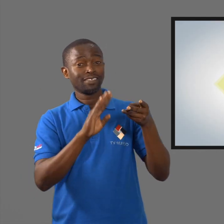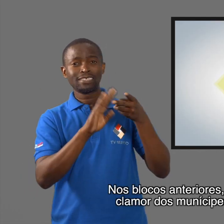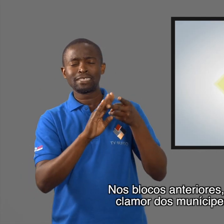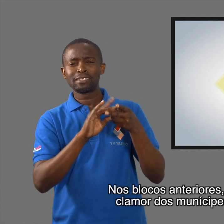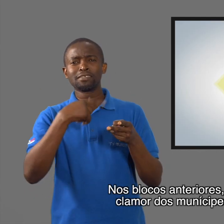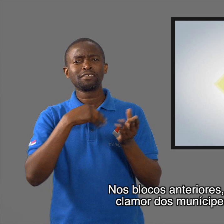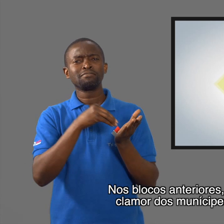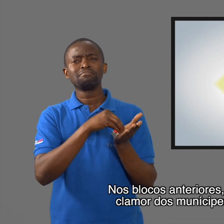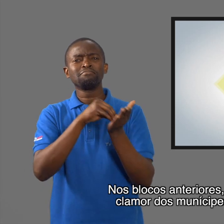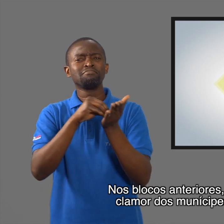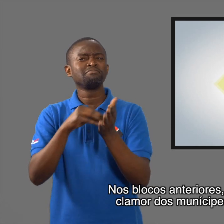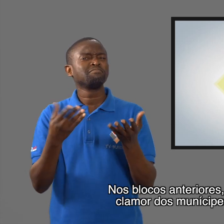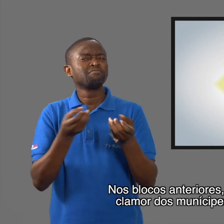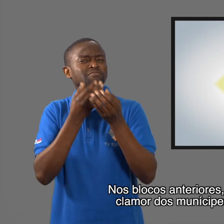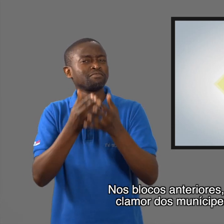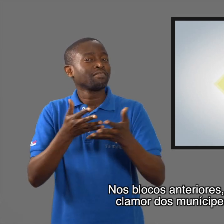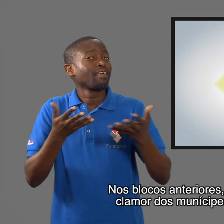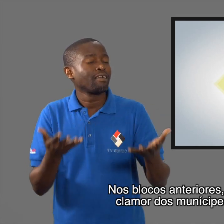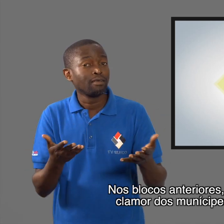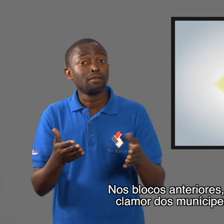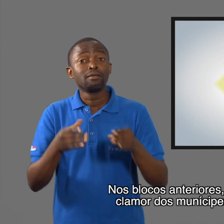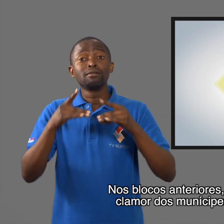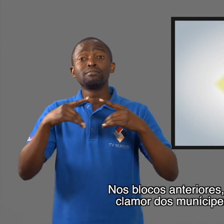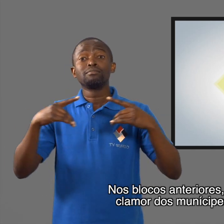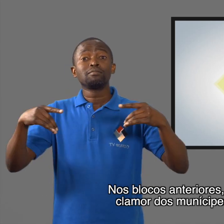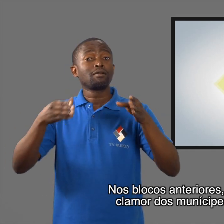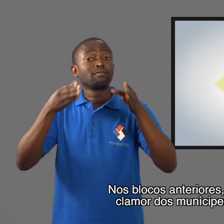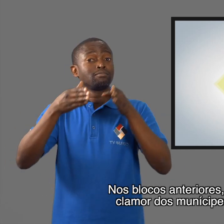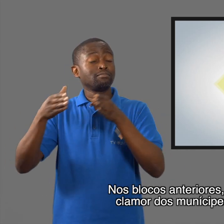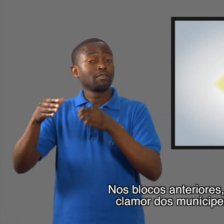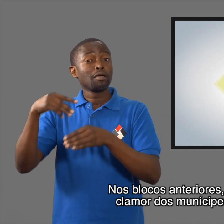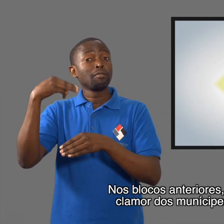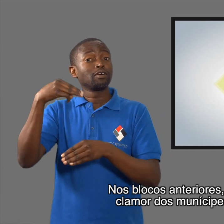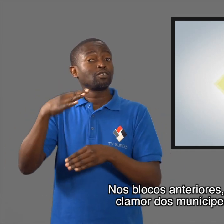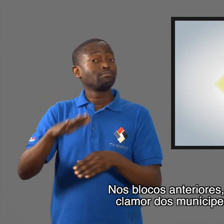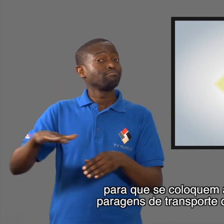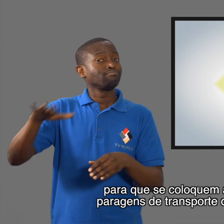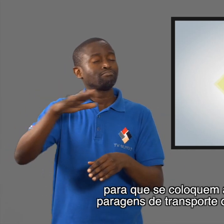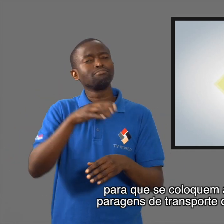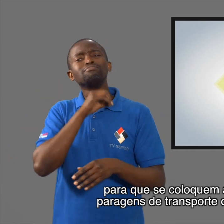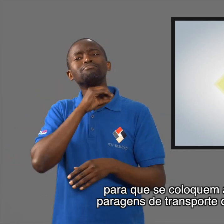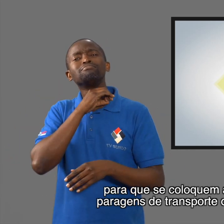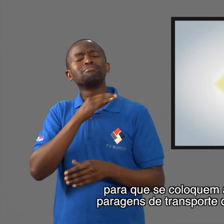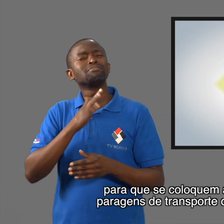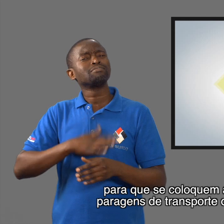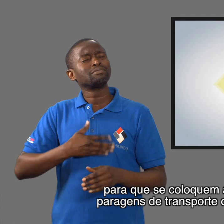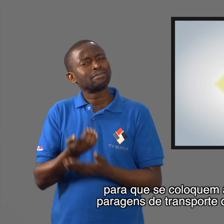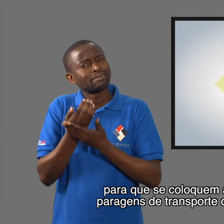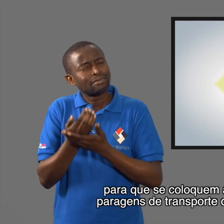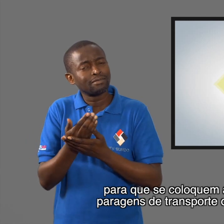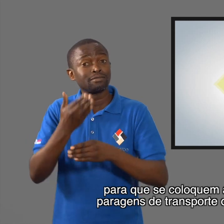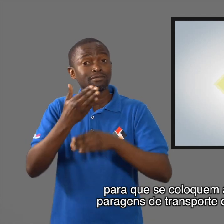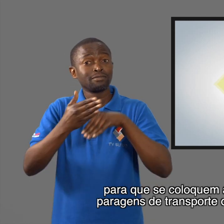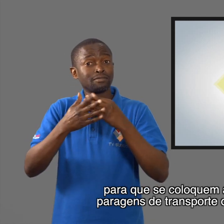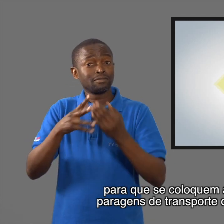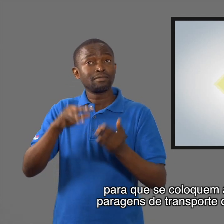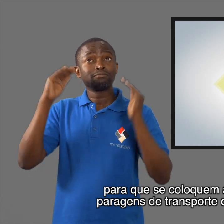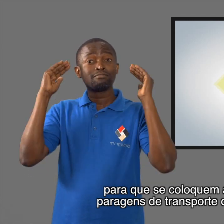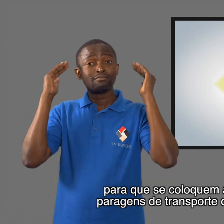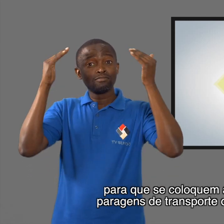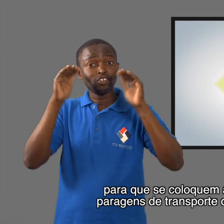Nos blocos anteriores, trouxemos o clamor dos munícipes de Matola Para que se coloquem alpendres nas